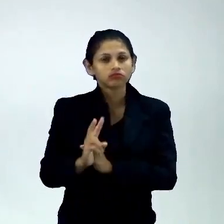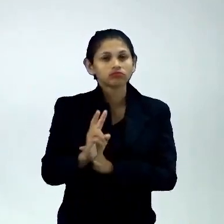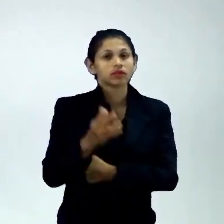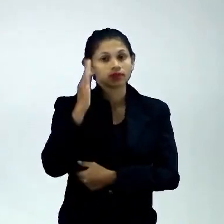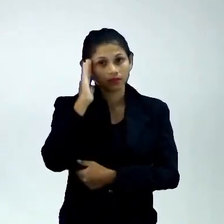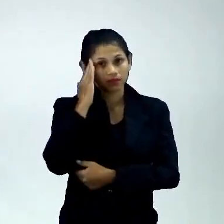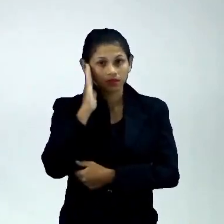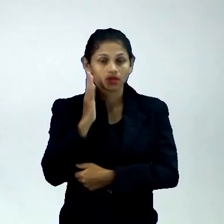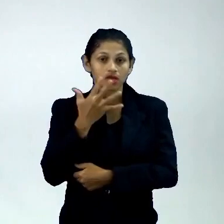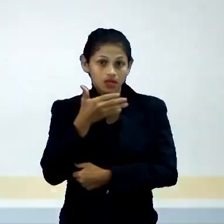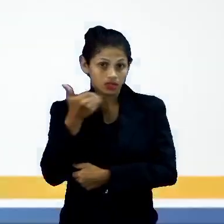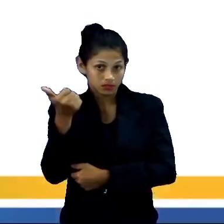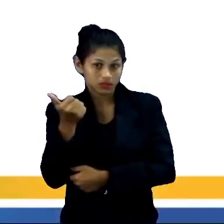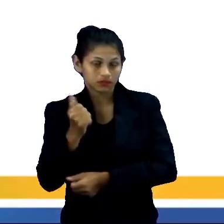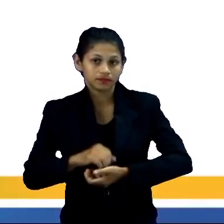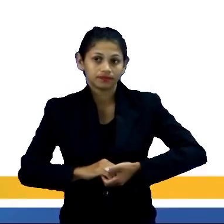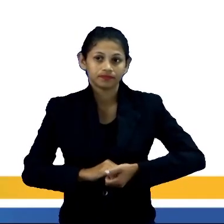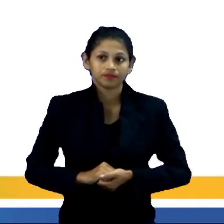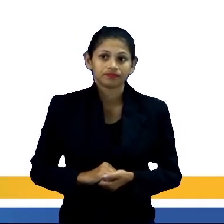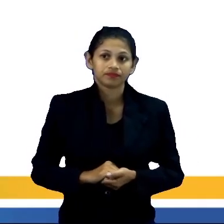isso aconteceu. Então vamos lá.